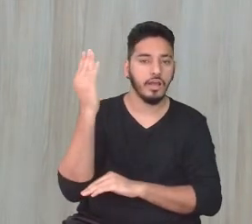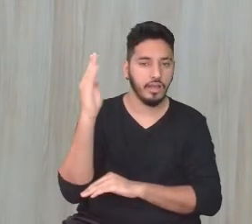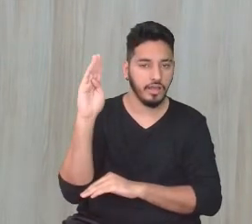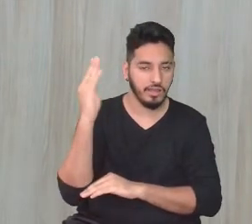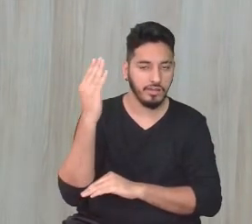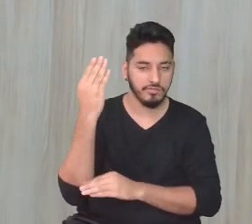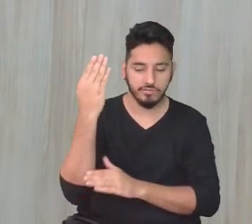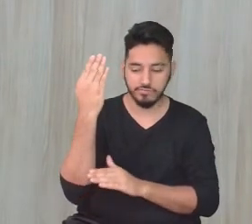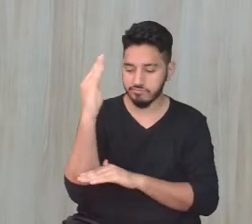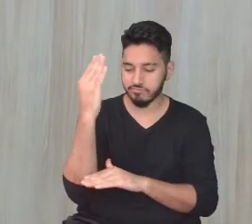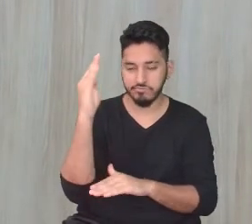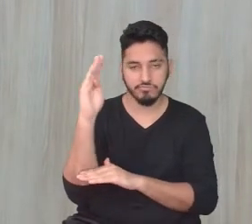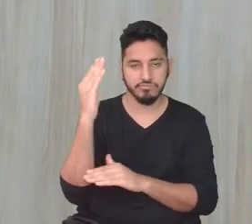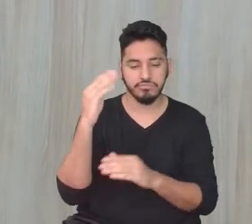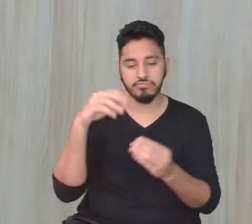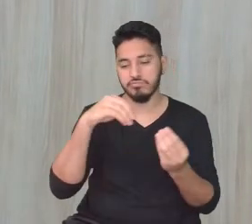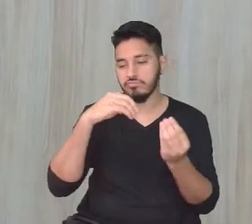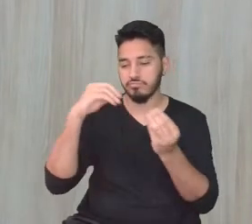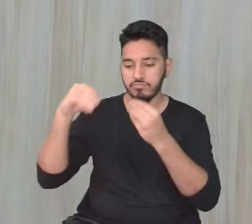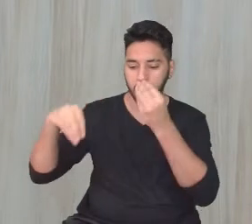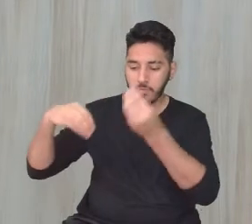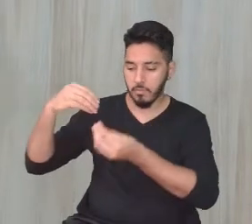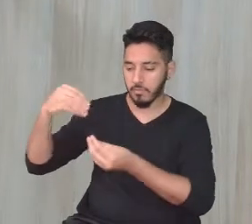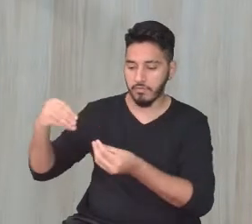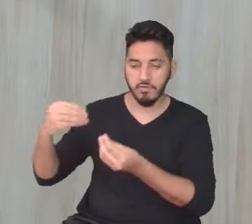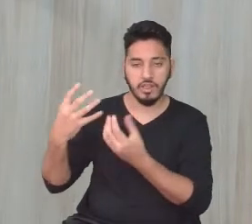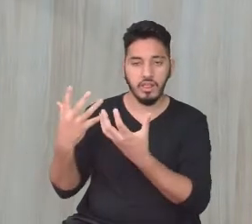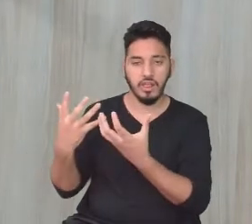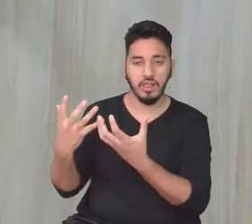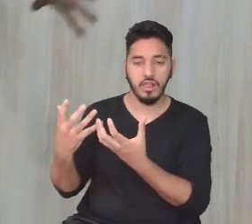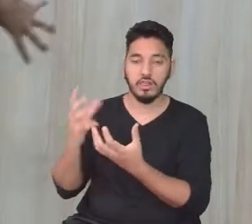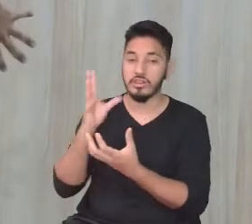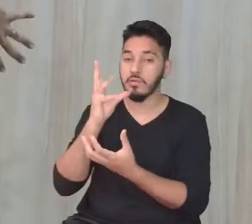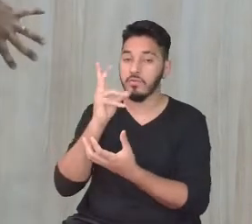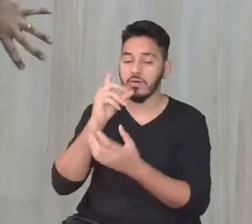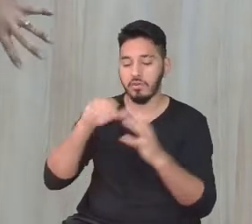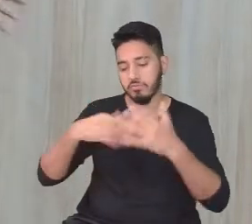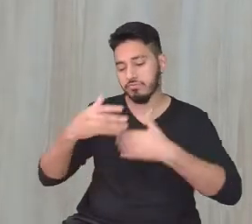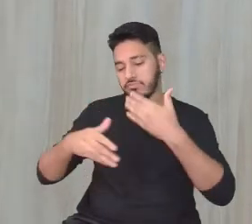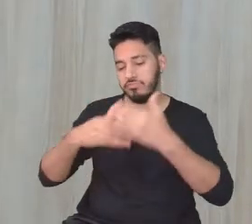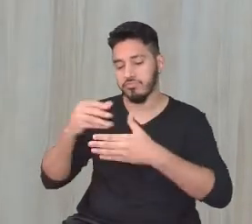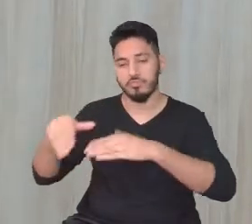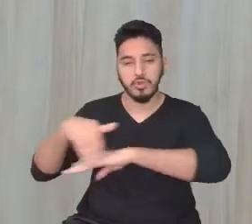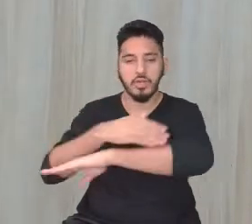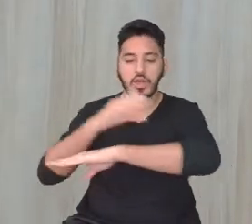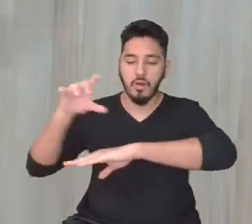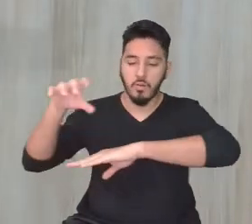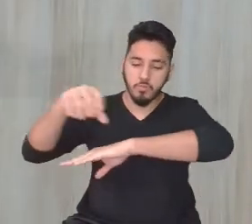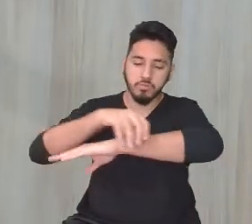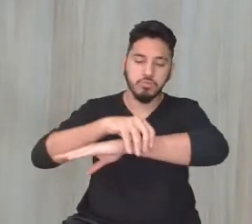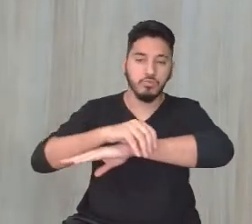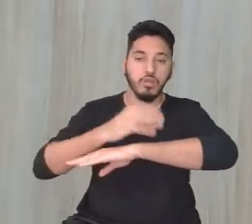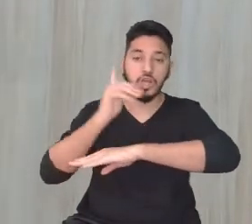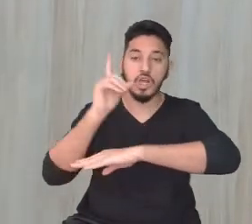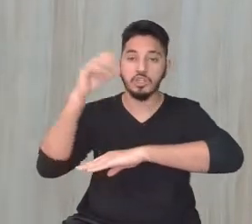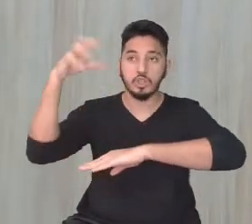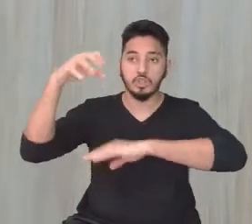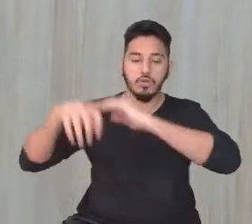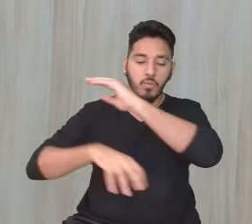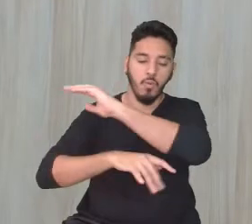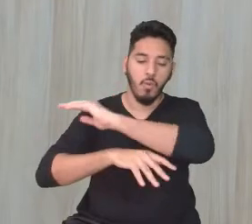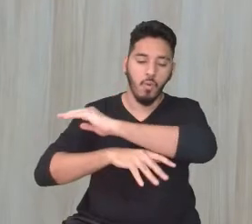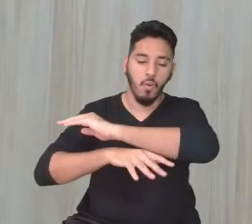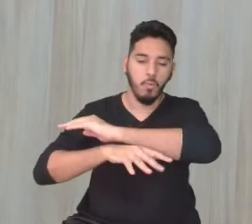400 anos uma pessoa parece degradar a natureza e parar na qual regular do canal aí quando chove top tudo